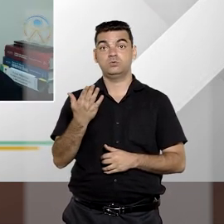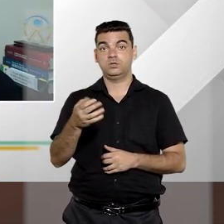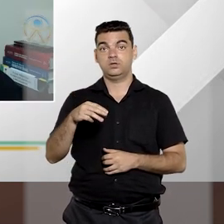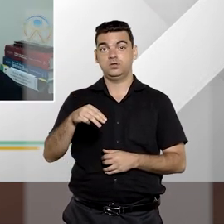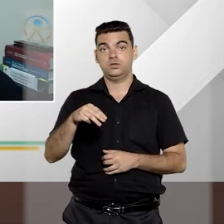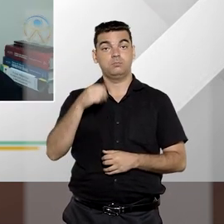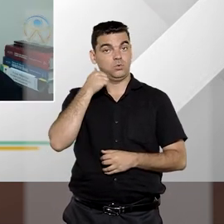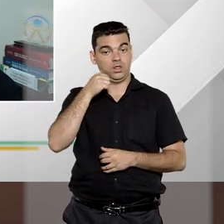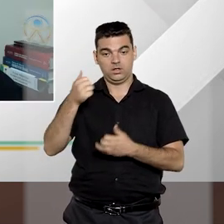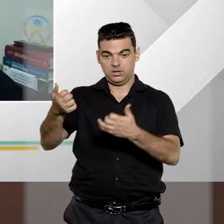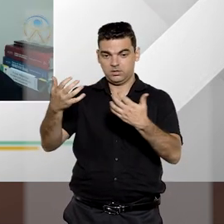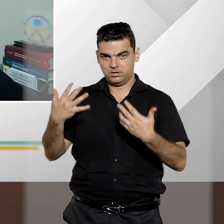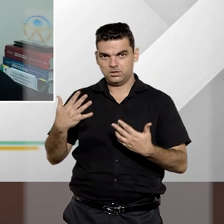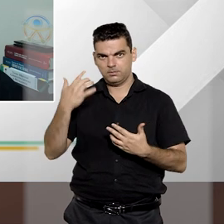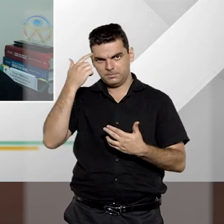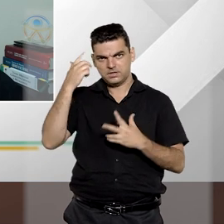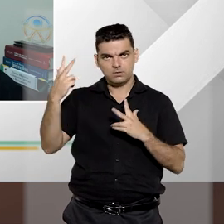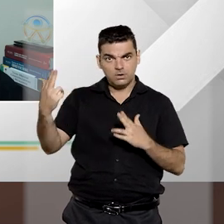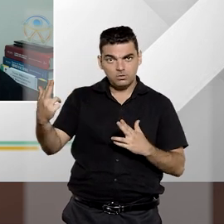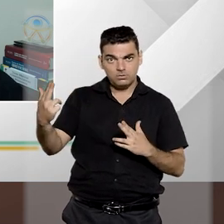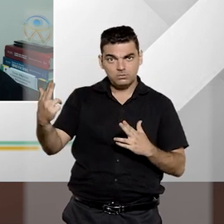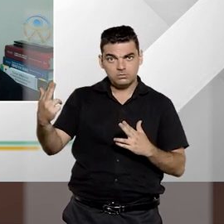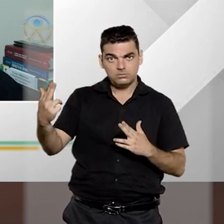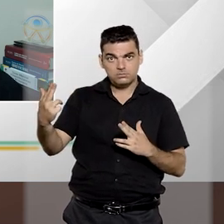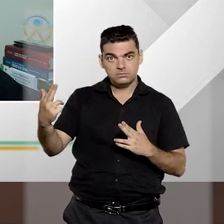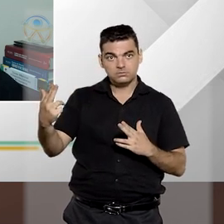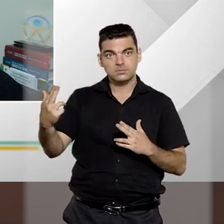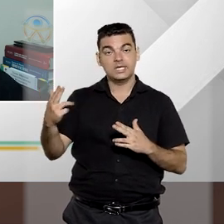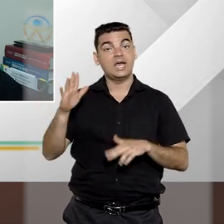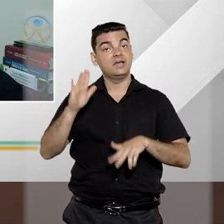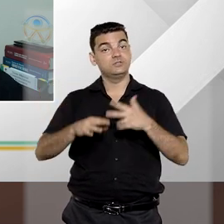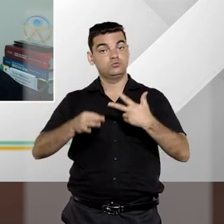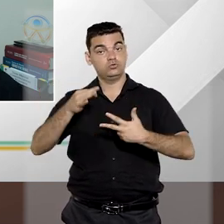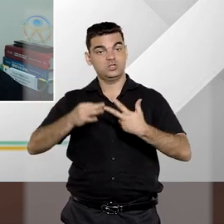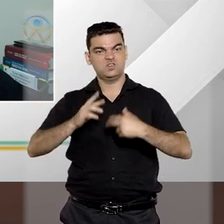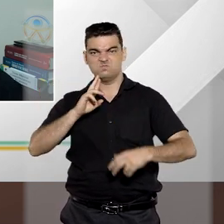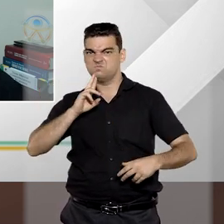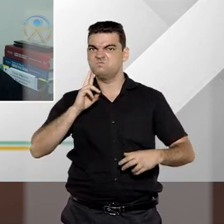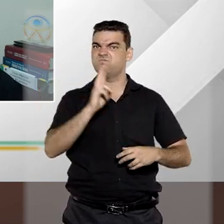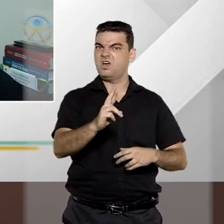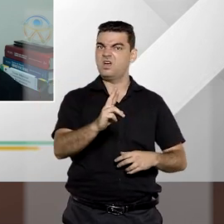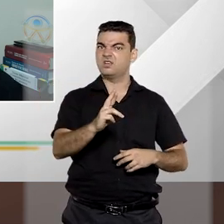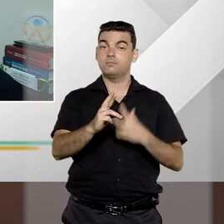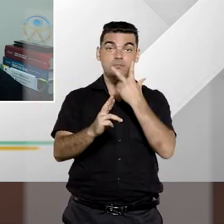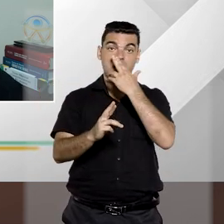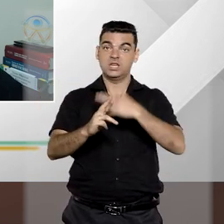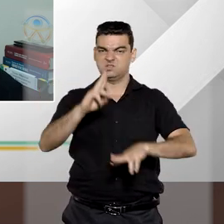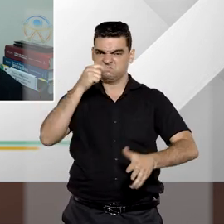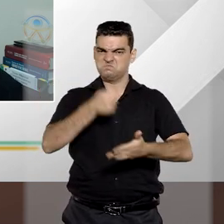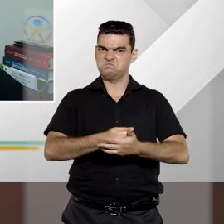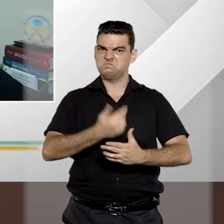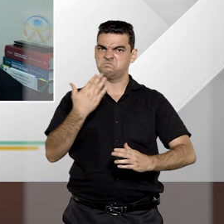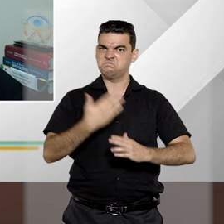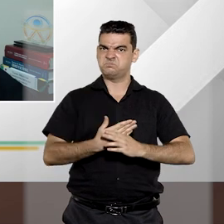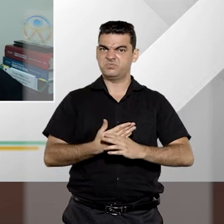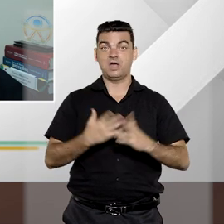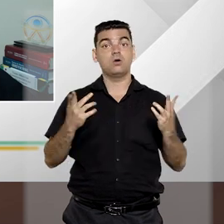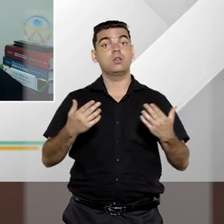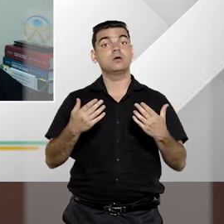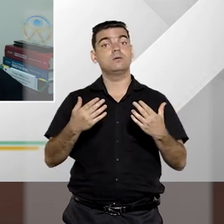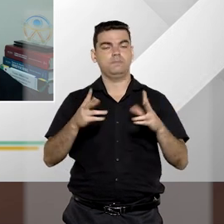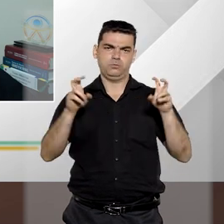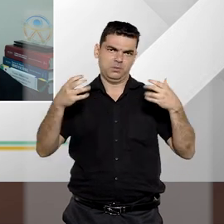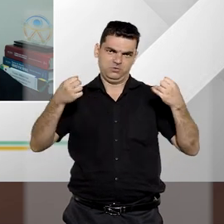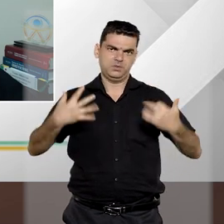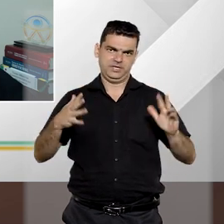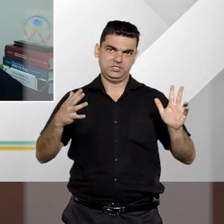você concorda então com essa premissa de que respostas do judiciário, como essa da terceira turma do STJ, sobre a qual a